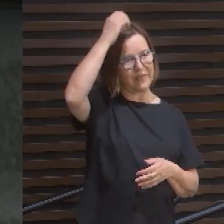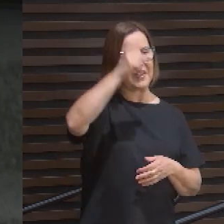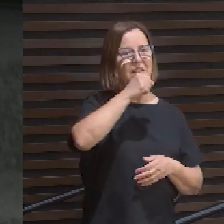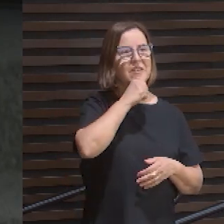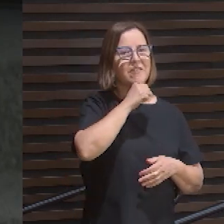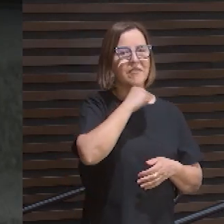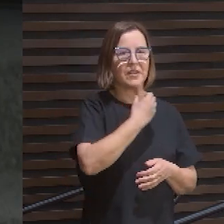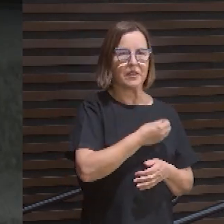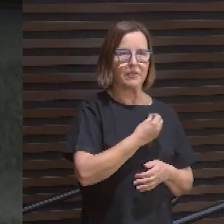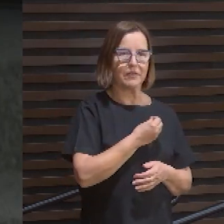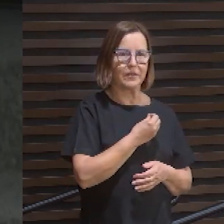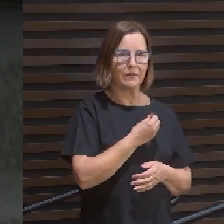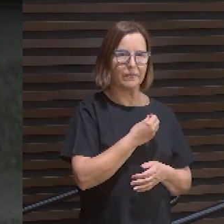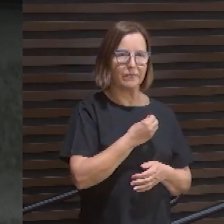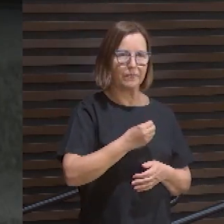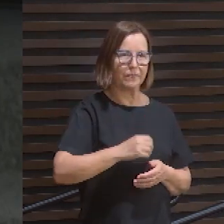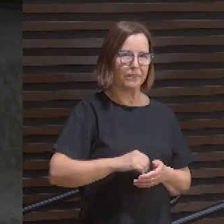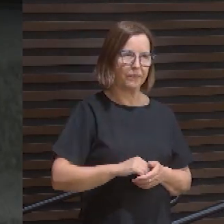vida.